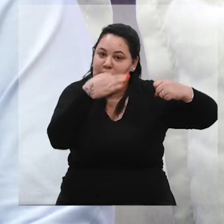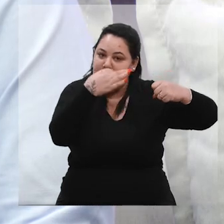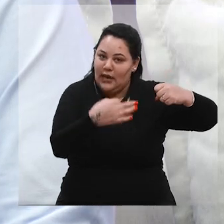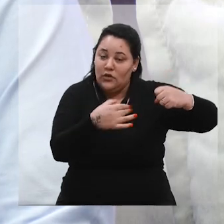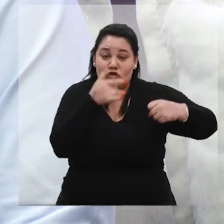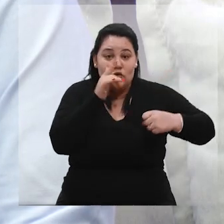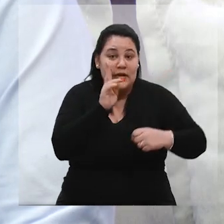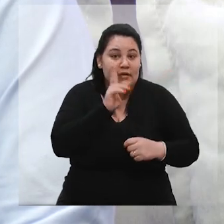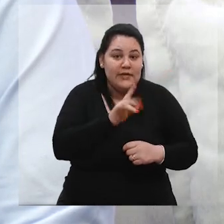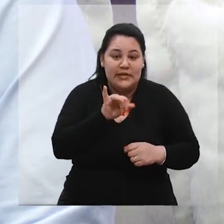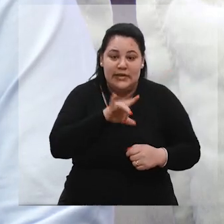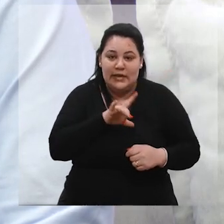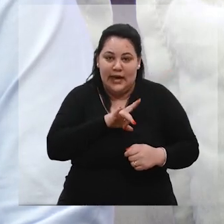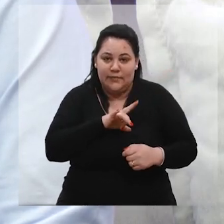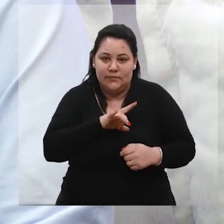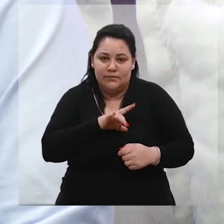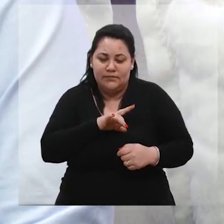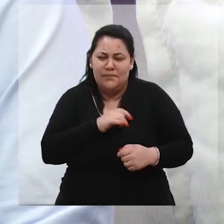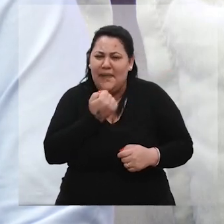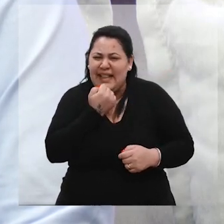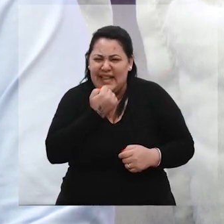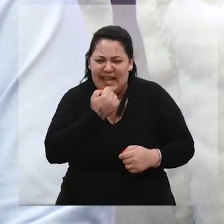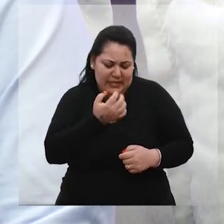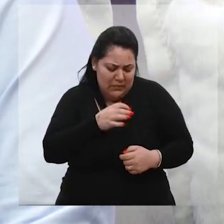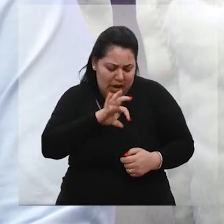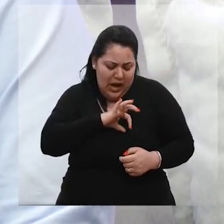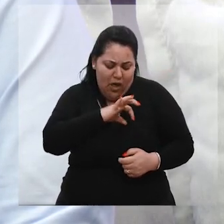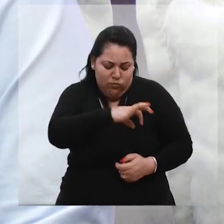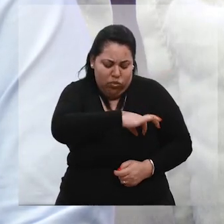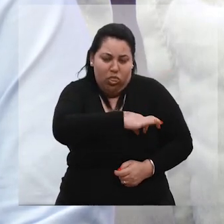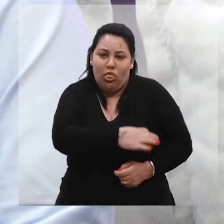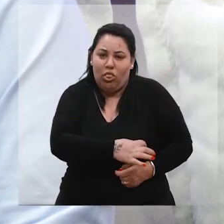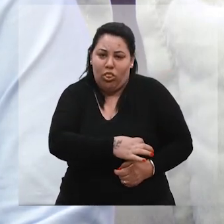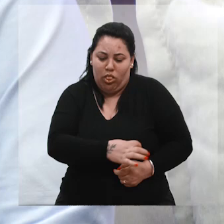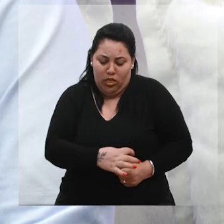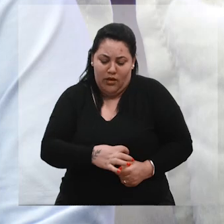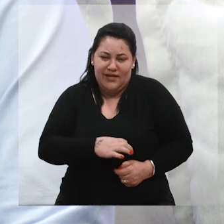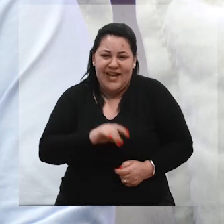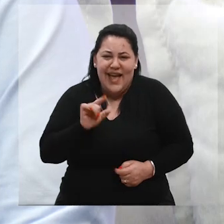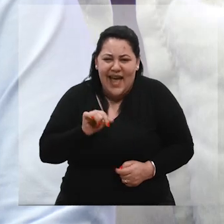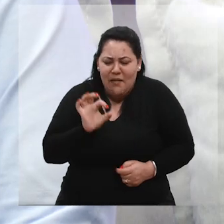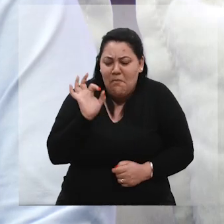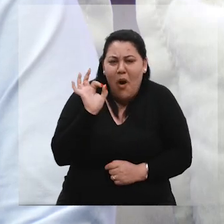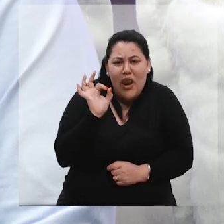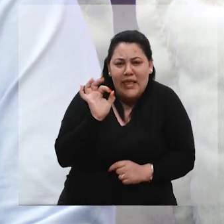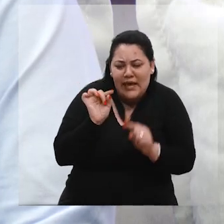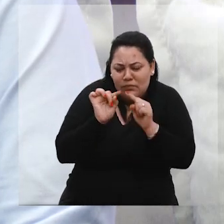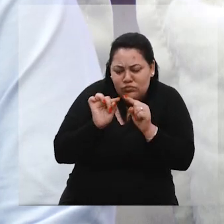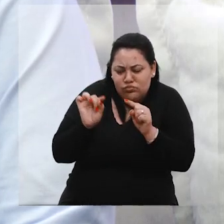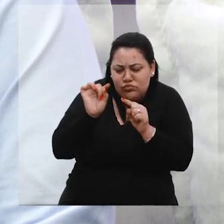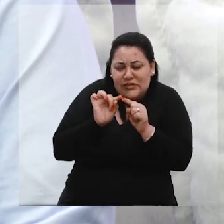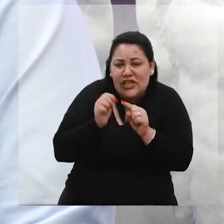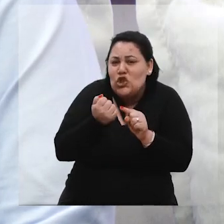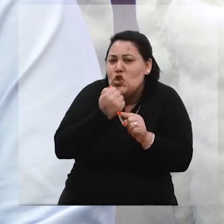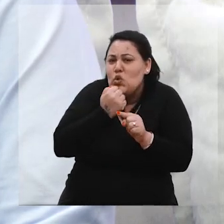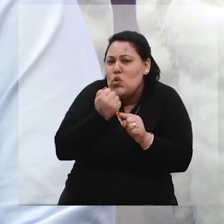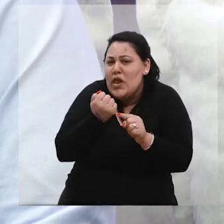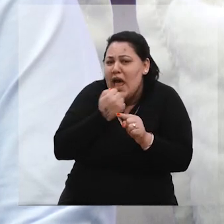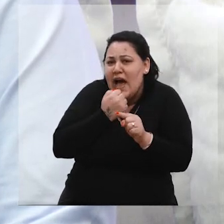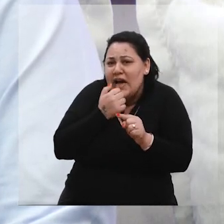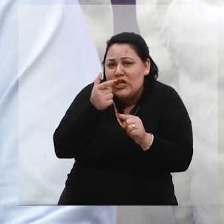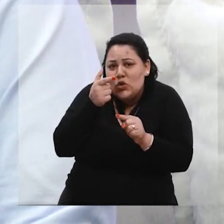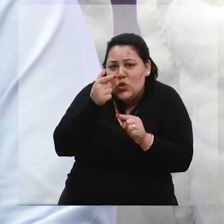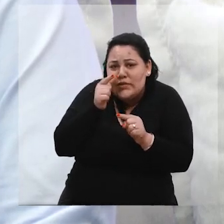gente consegue ver se tem nódulos, né, os sinais. Podem ser nódulos, então são bolinhas duras que